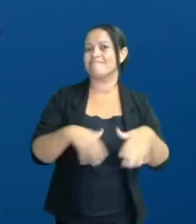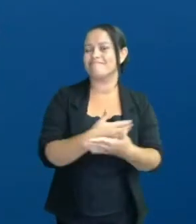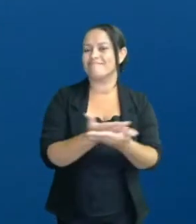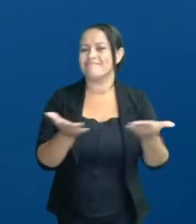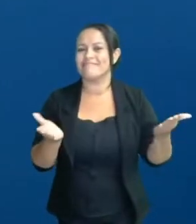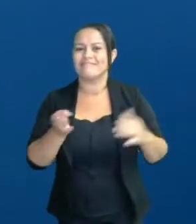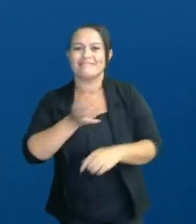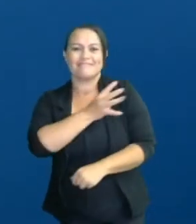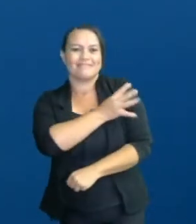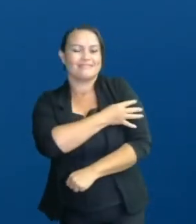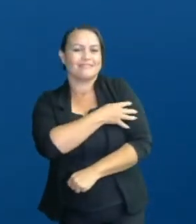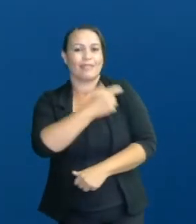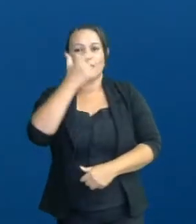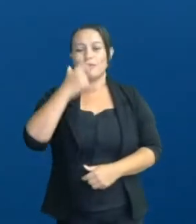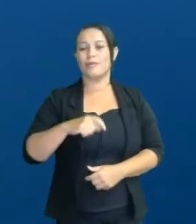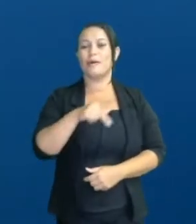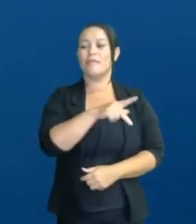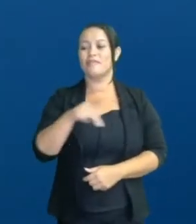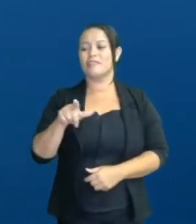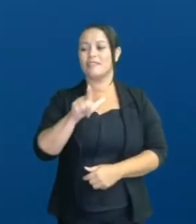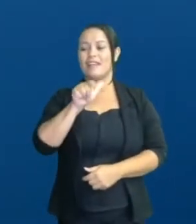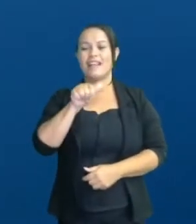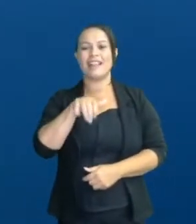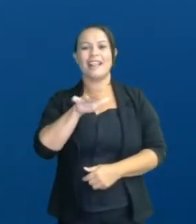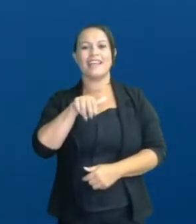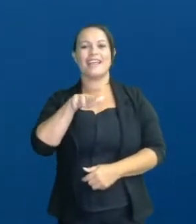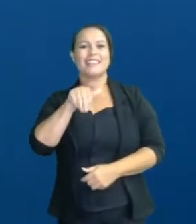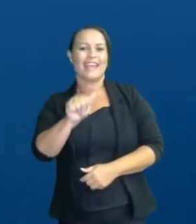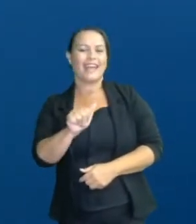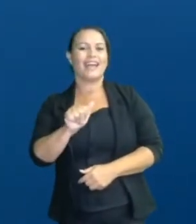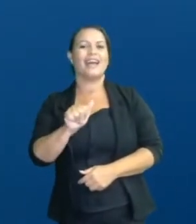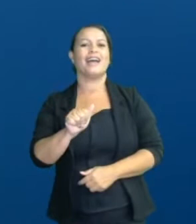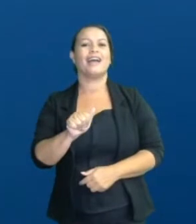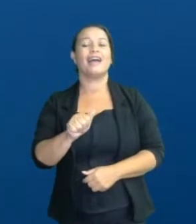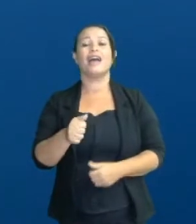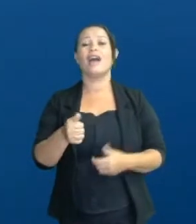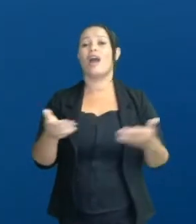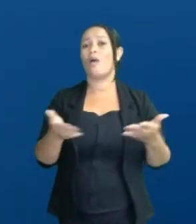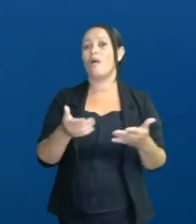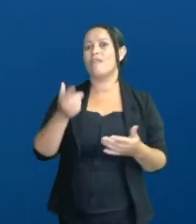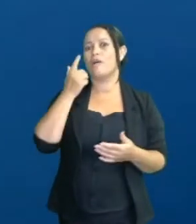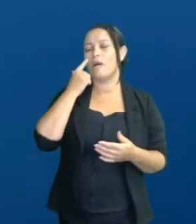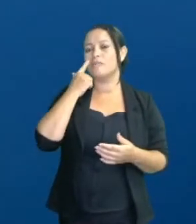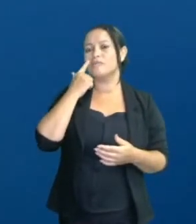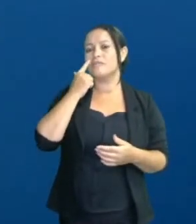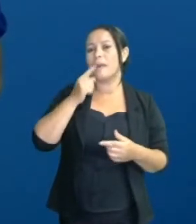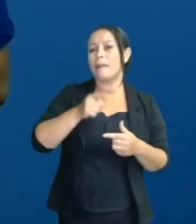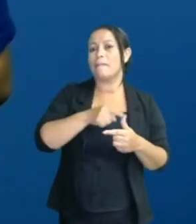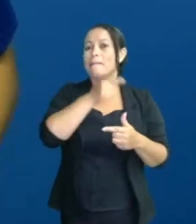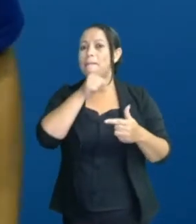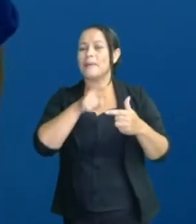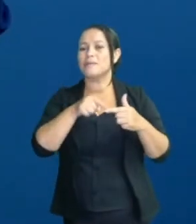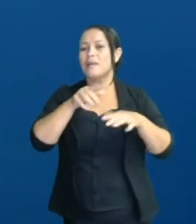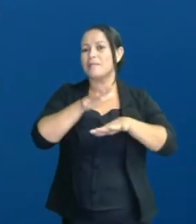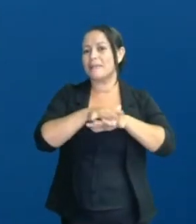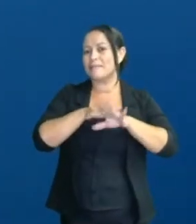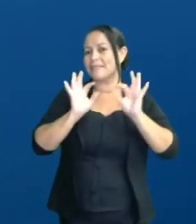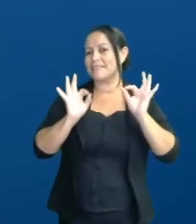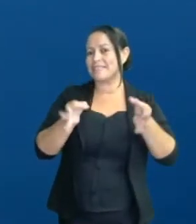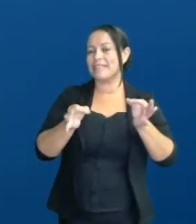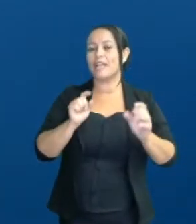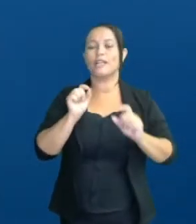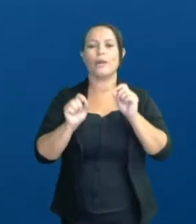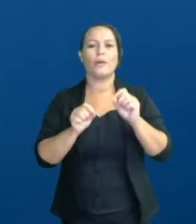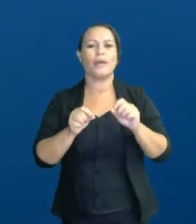do quarto ano, eu sou a professora Laiana e hoje estamos vendo mais uma aula de matemática, certo?